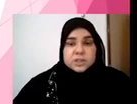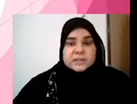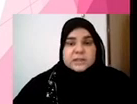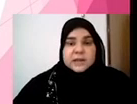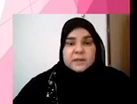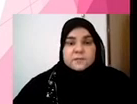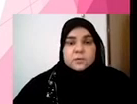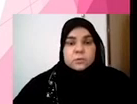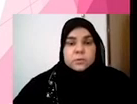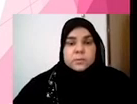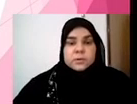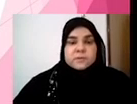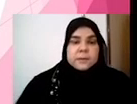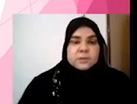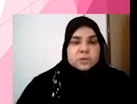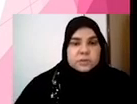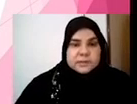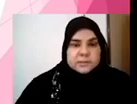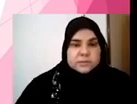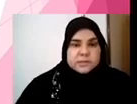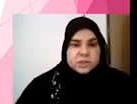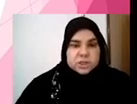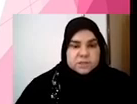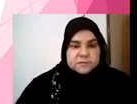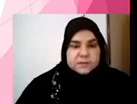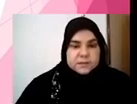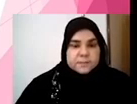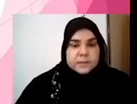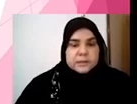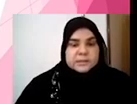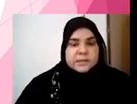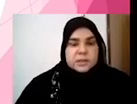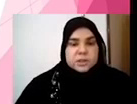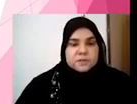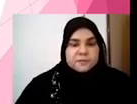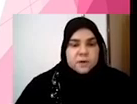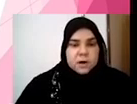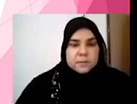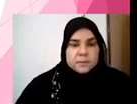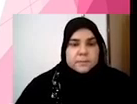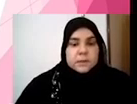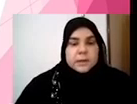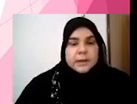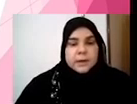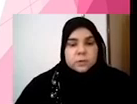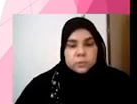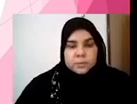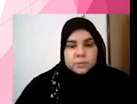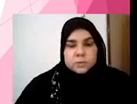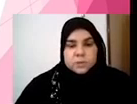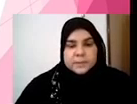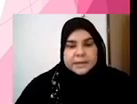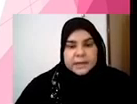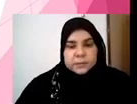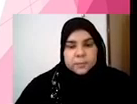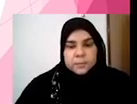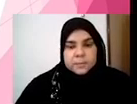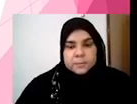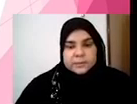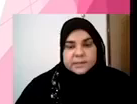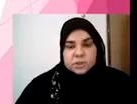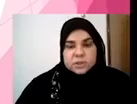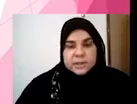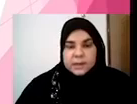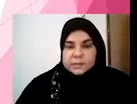Como que a gente escreve o número em forma de notação científica? Da seguinte forma, é um número multiplicado por